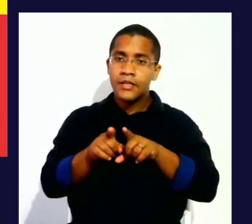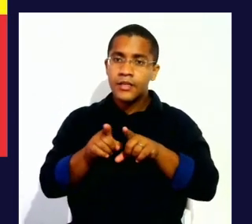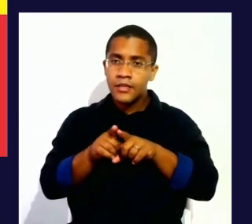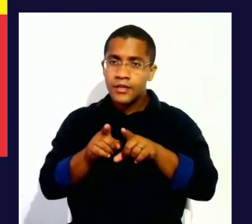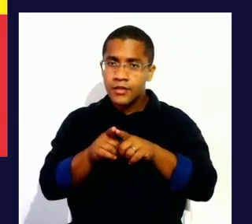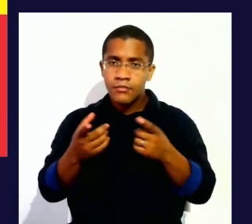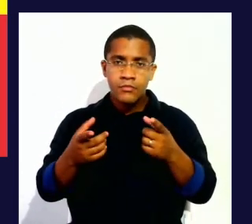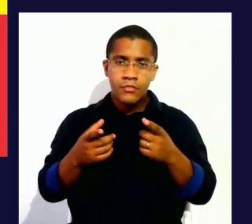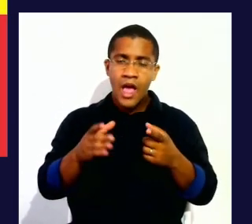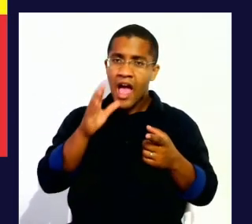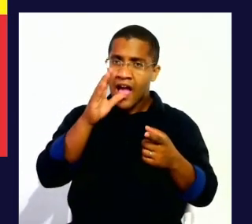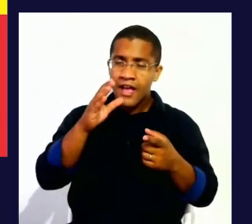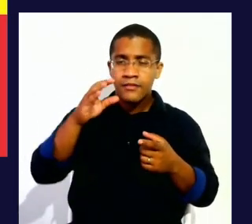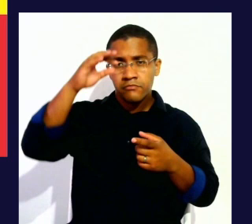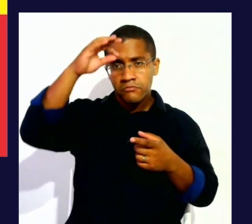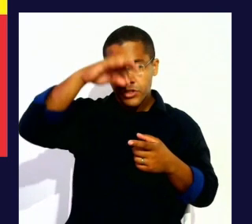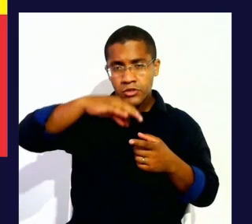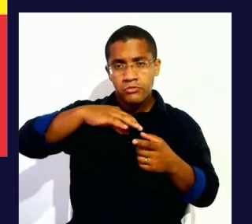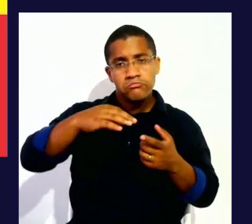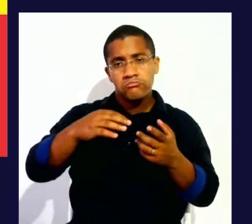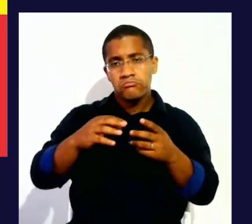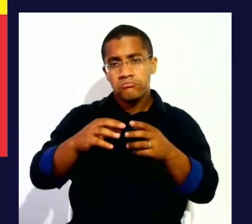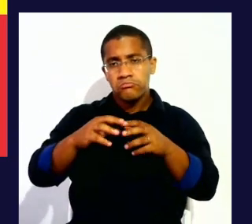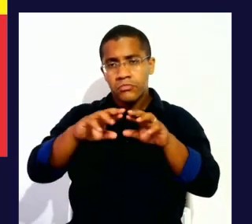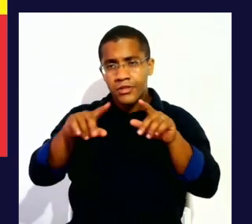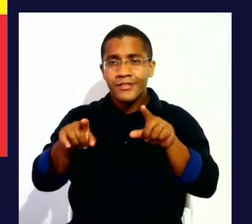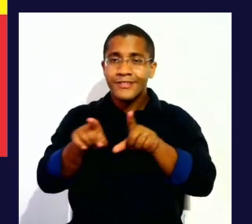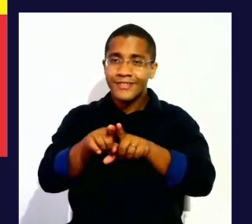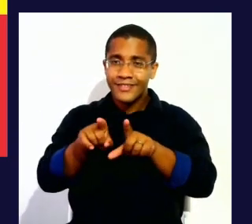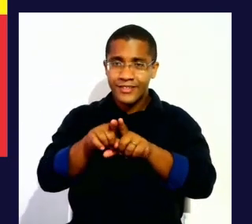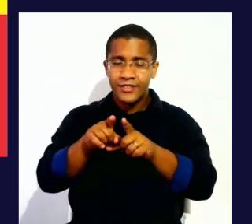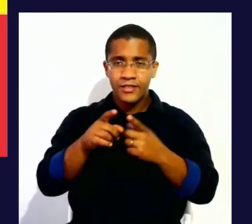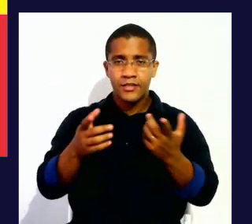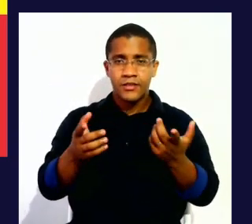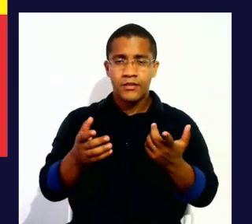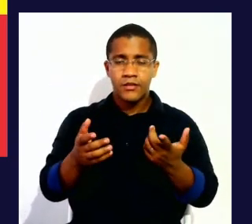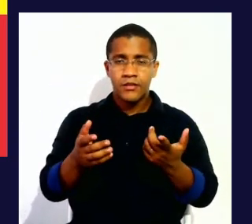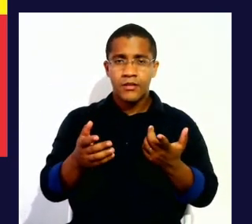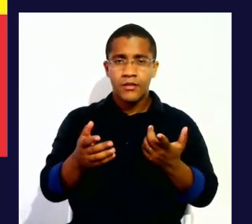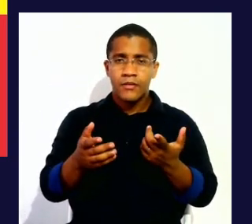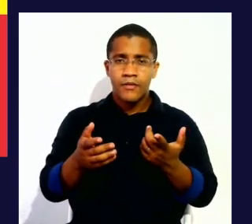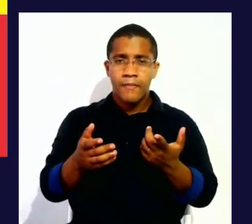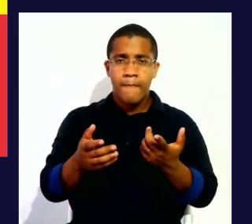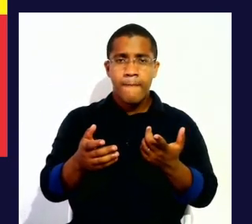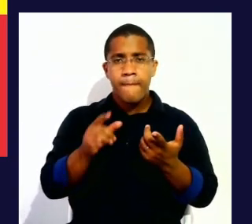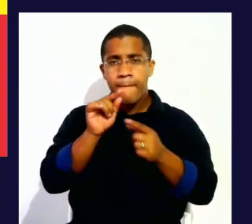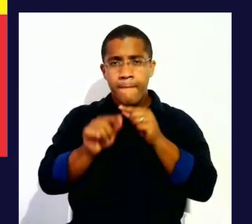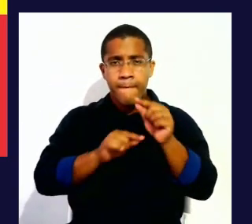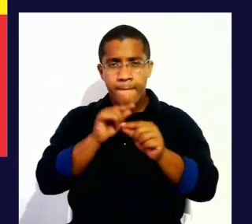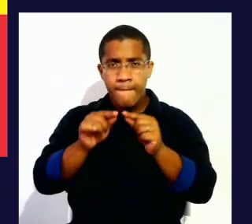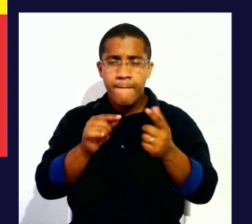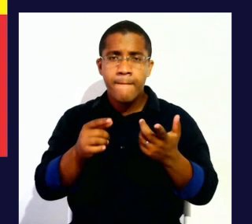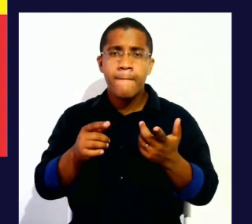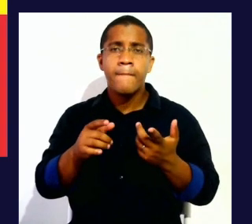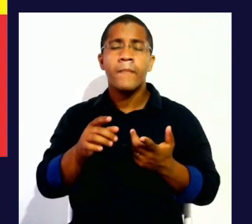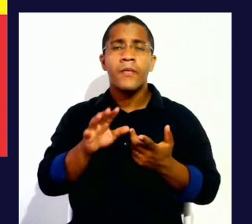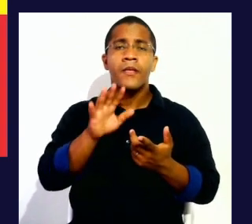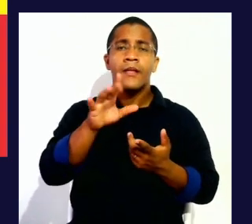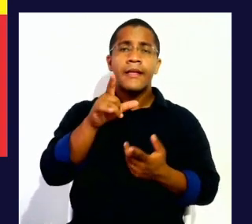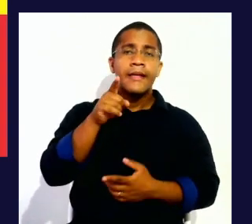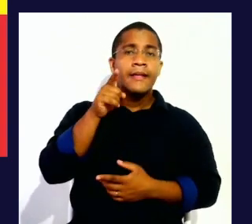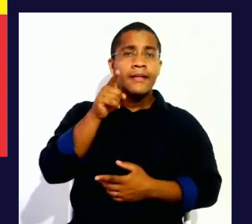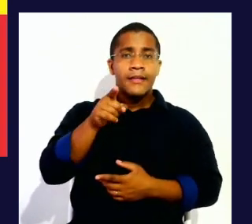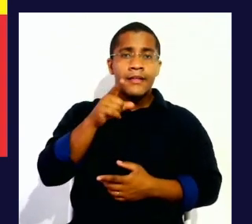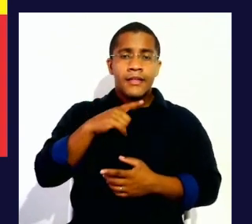aparelho reprodutor, grandes vasos sanguíneos e aparelho excretor. O estímulo para a contração